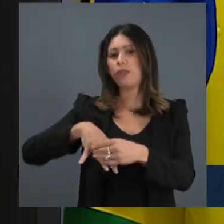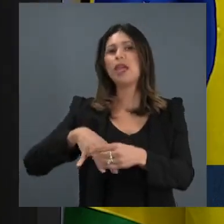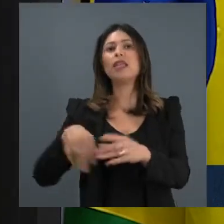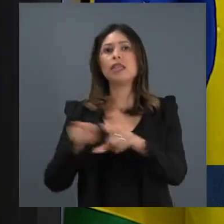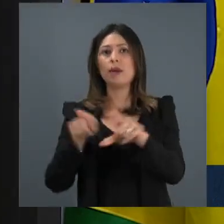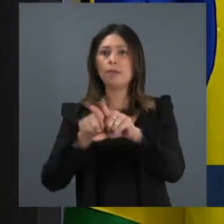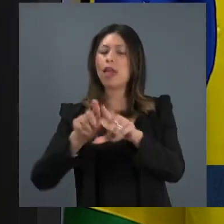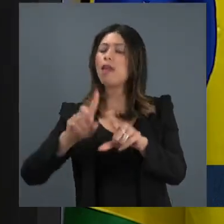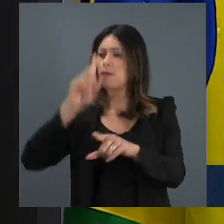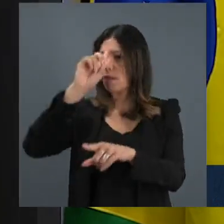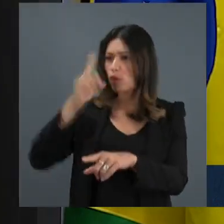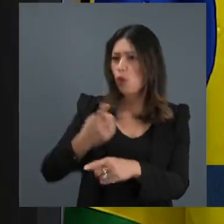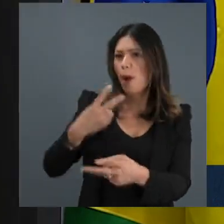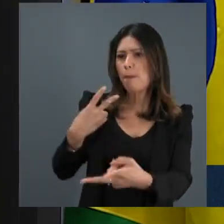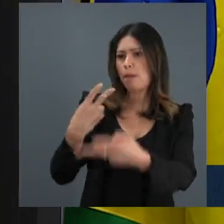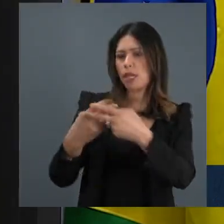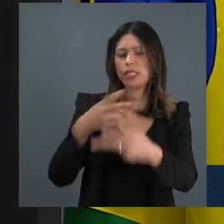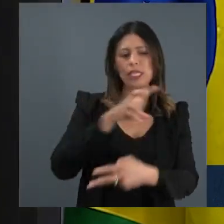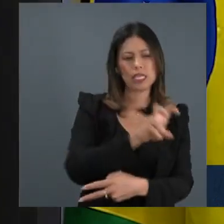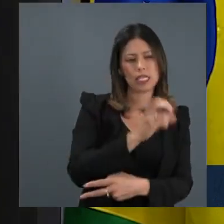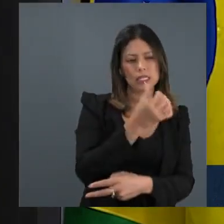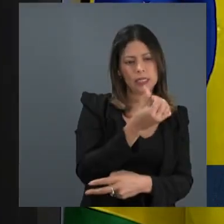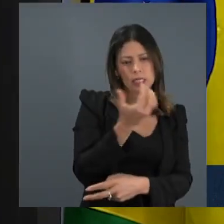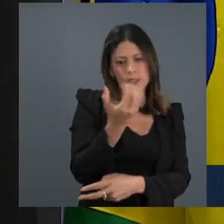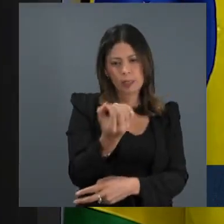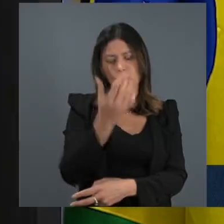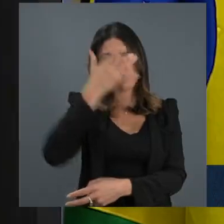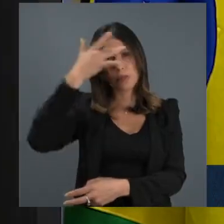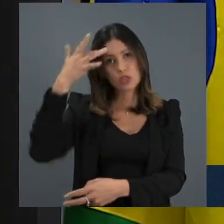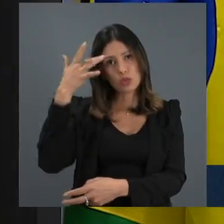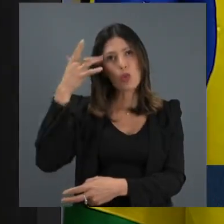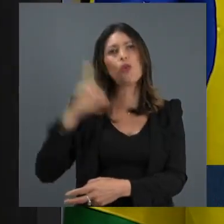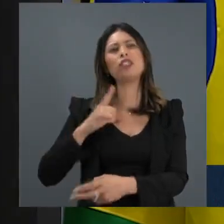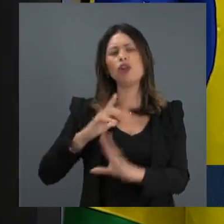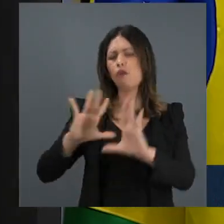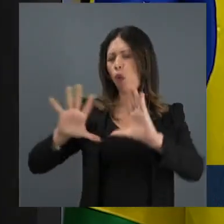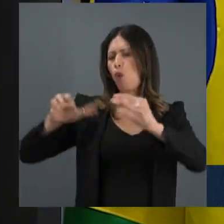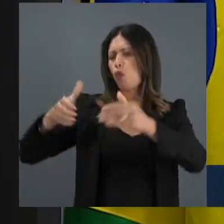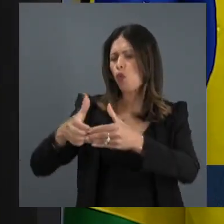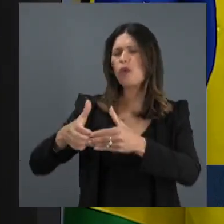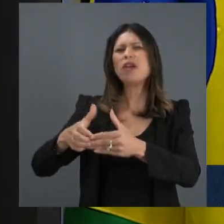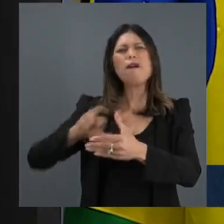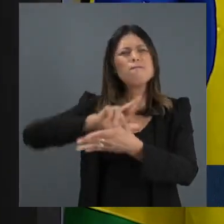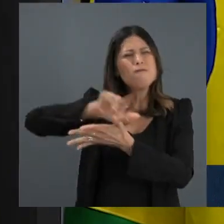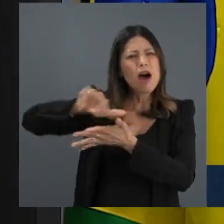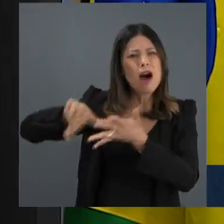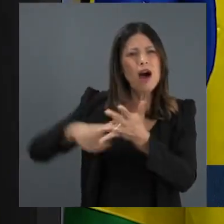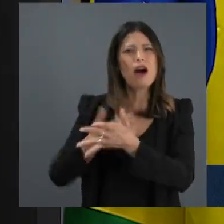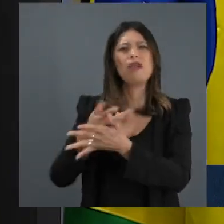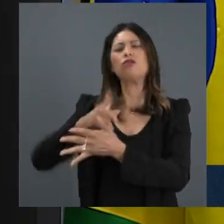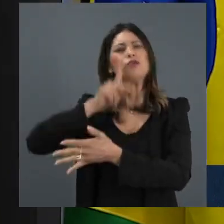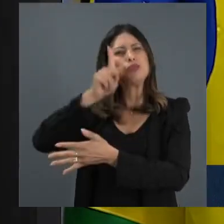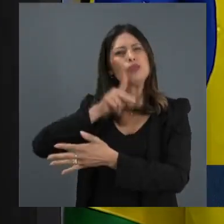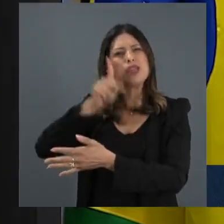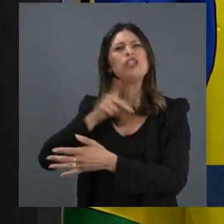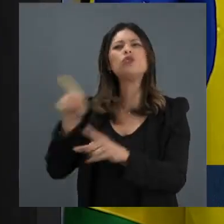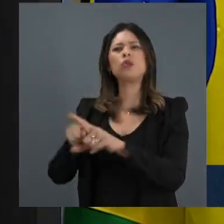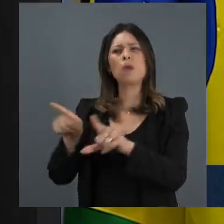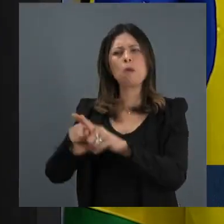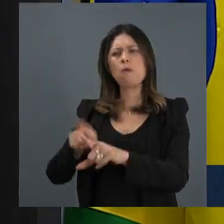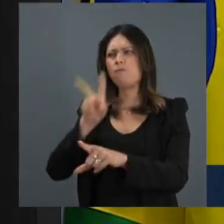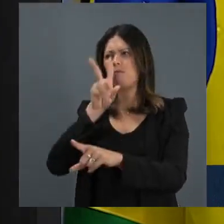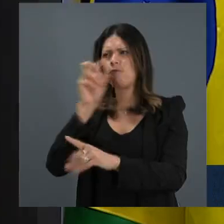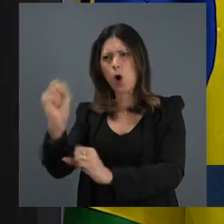560 pessoas, incluindo dezenas de políticos e empresários muito poderosos, mas também muito